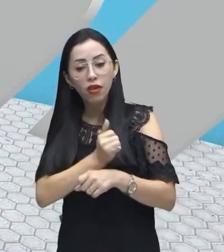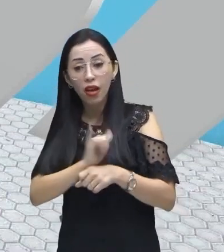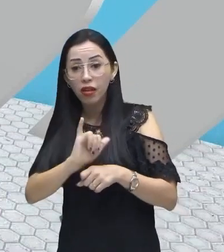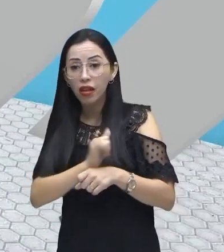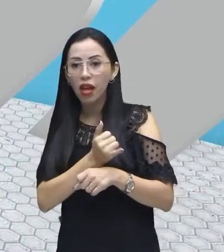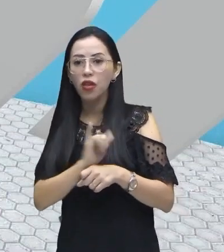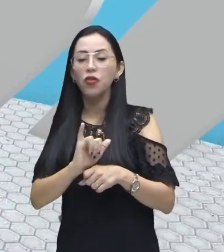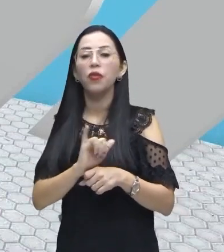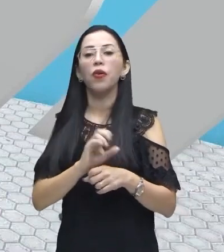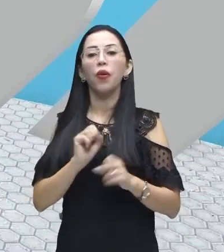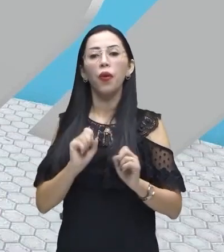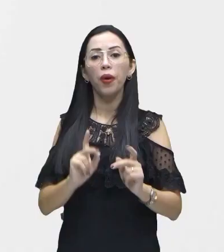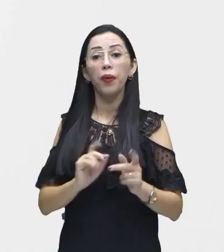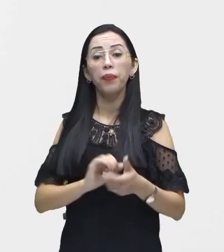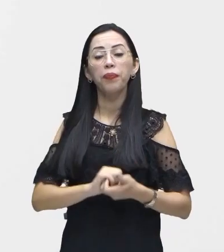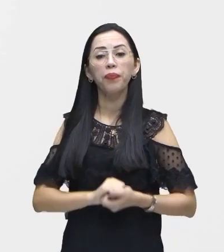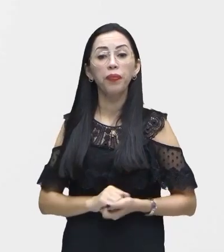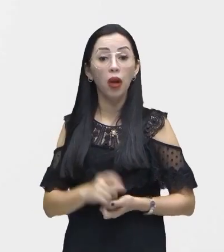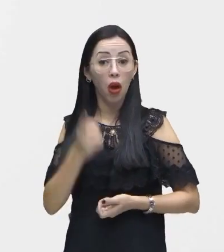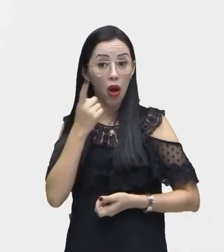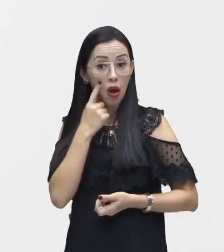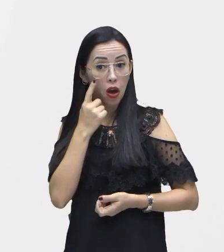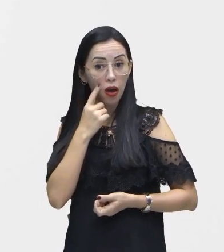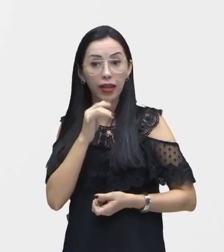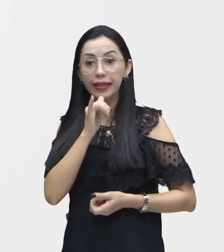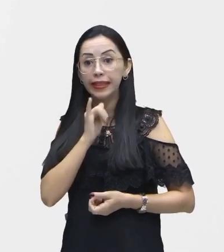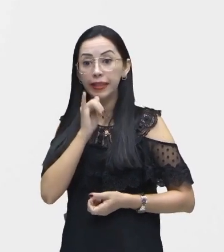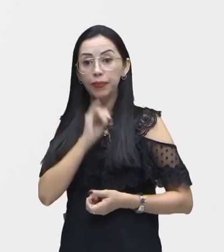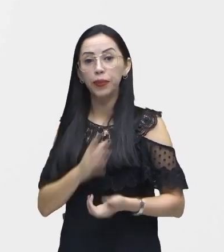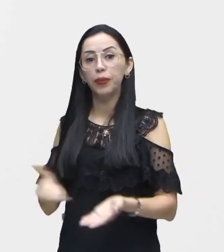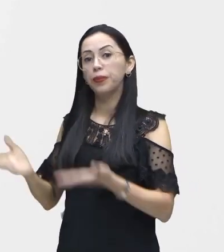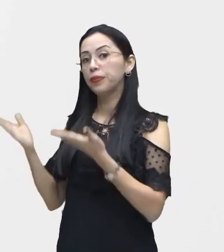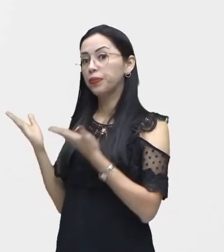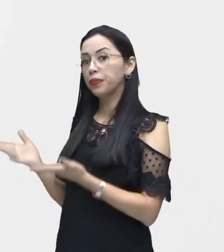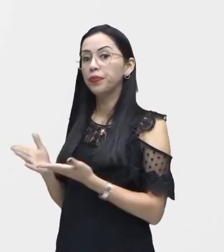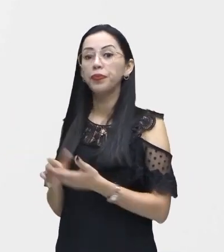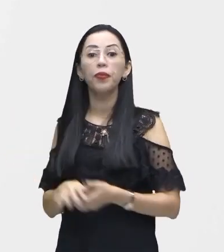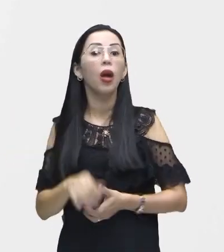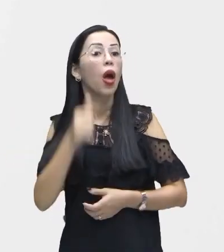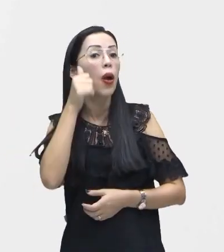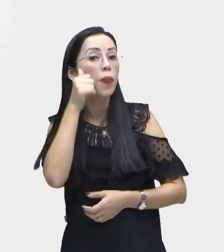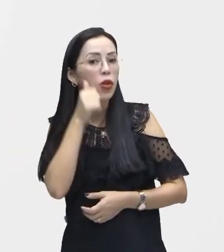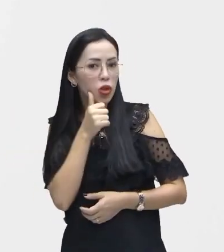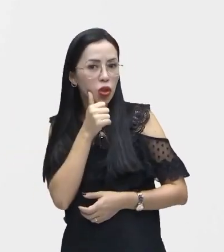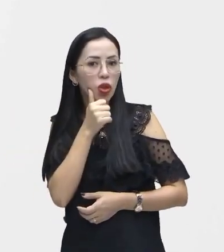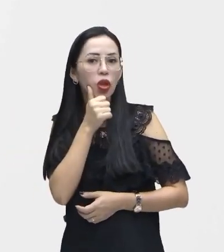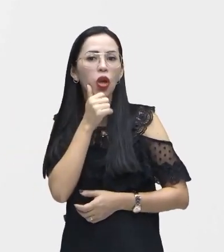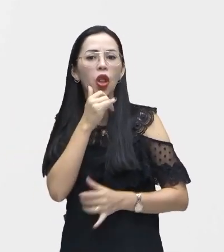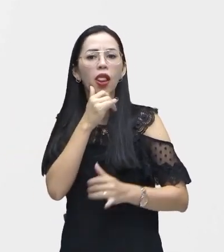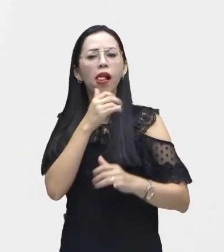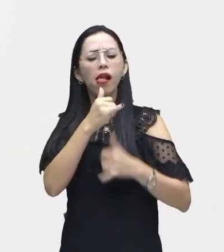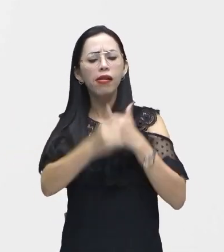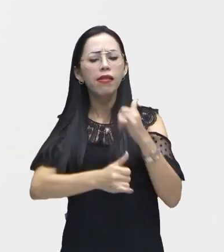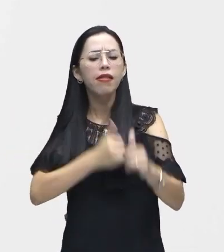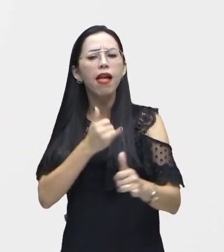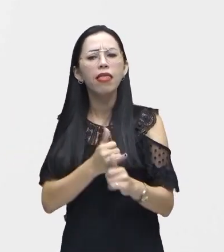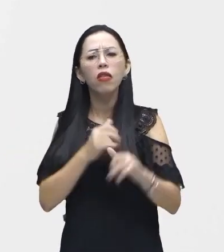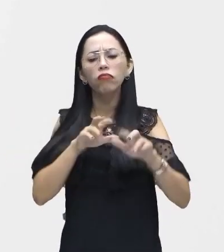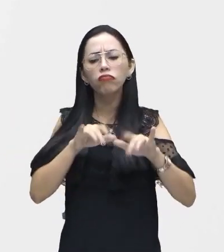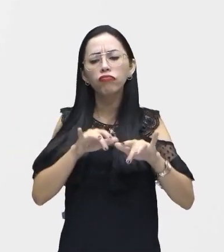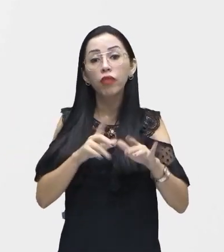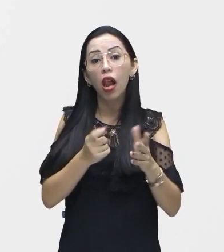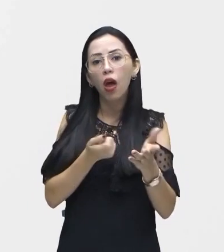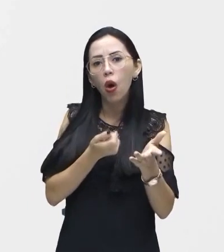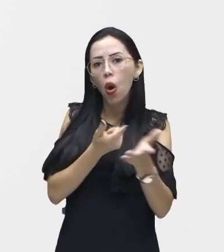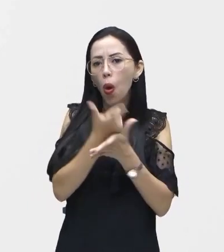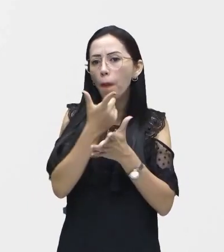de olho na tela, vamos ao nosso próximo exemplo. Larissa fez uma compra pela internet que demorou 2 semanas